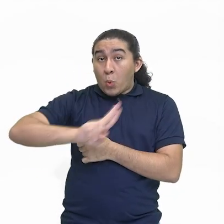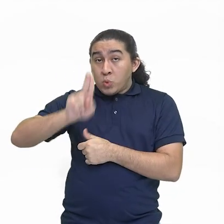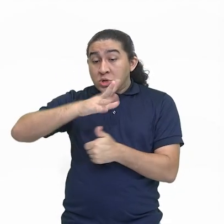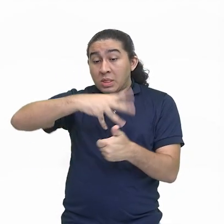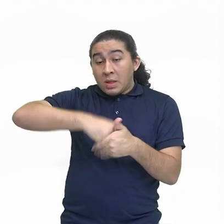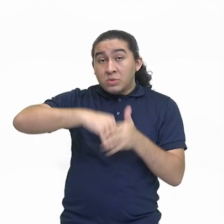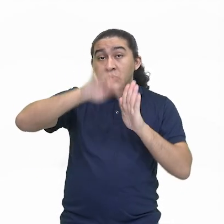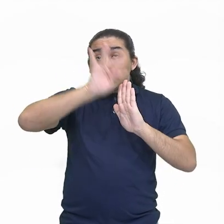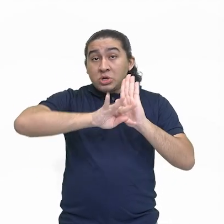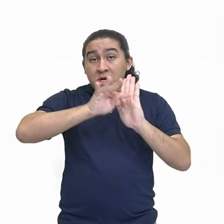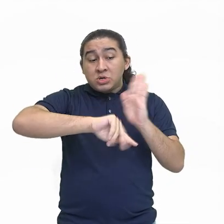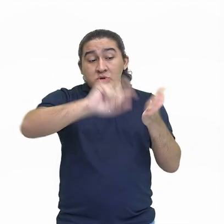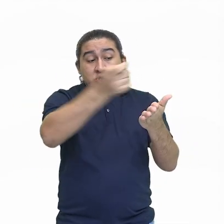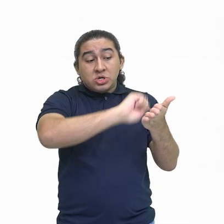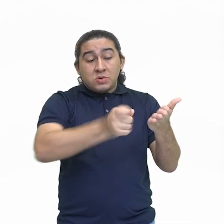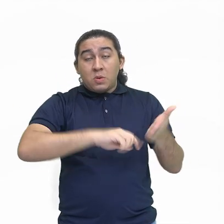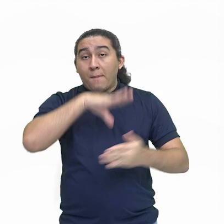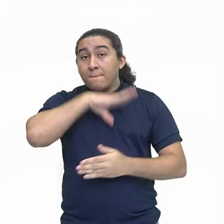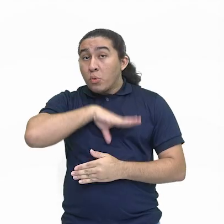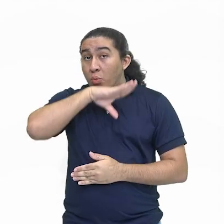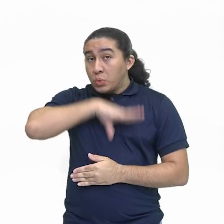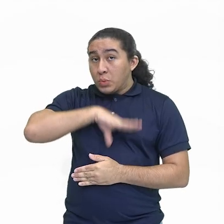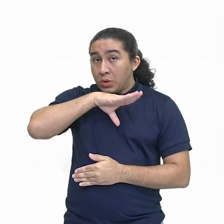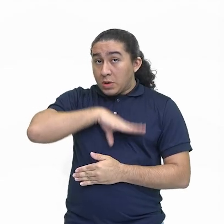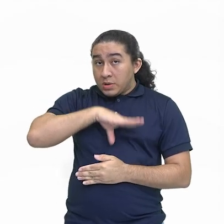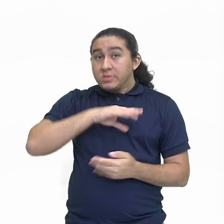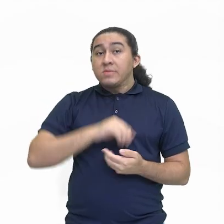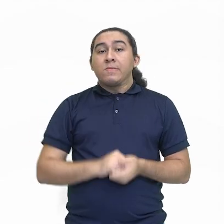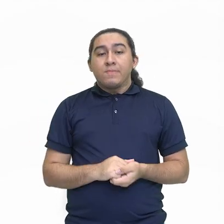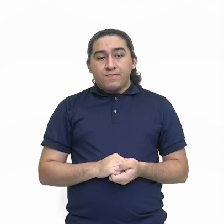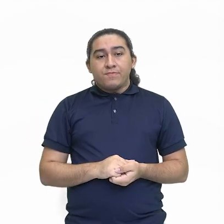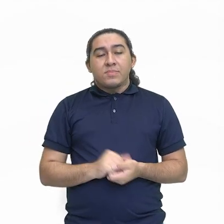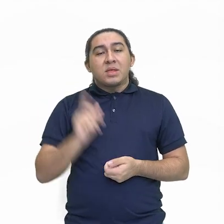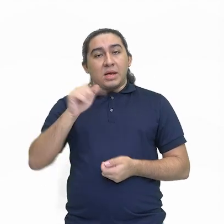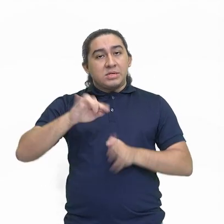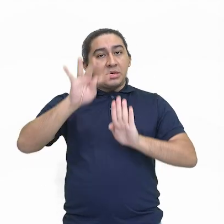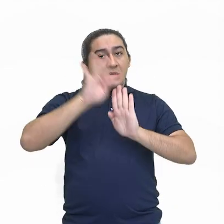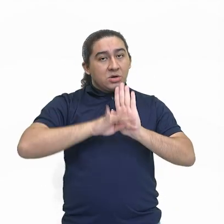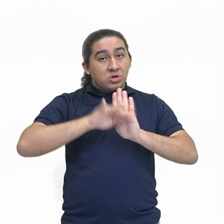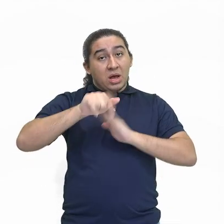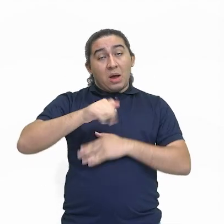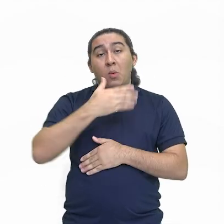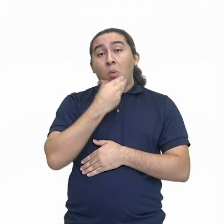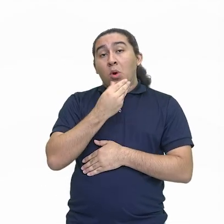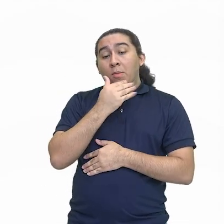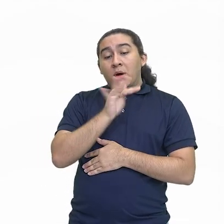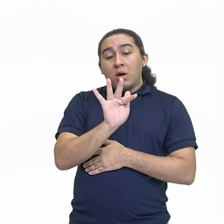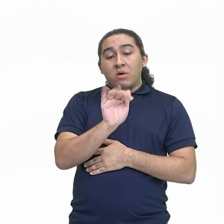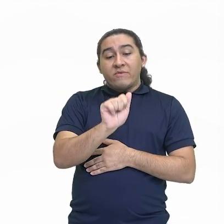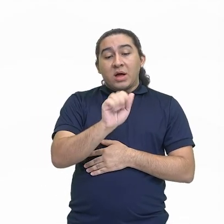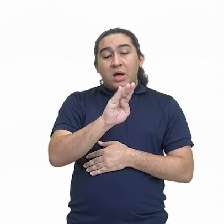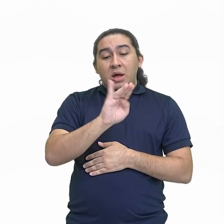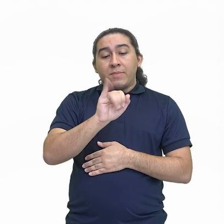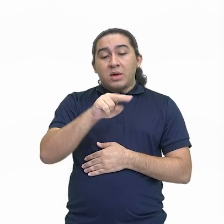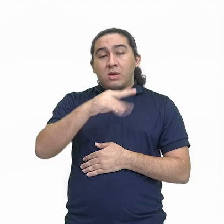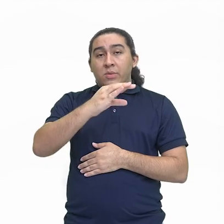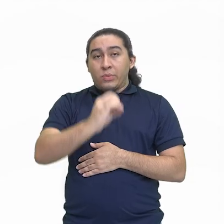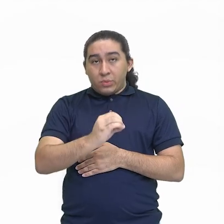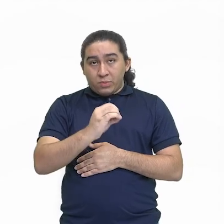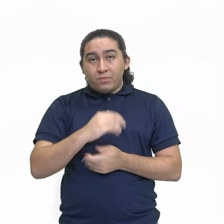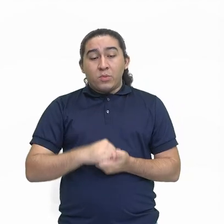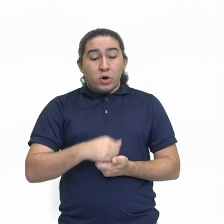Aí fala de um trecho do Fabiano, que tinha sua família, estava se retirando desta